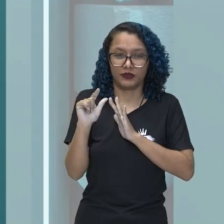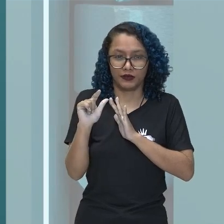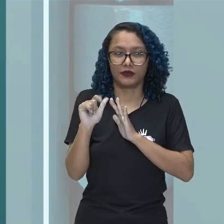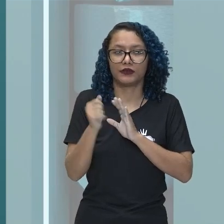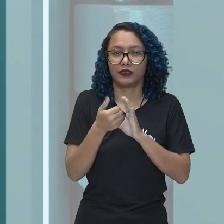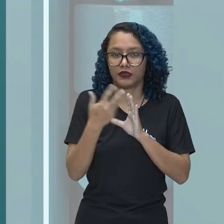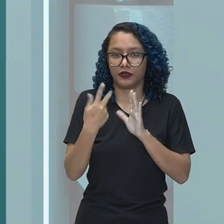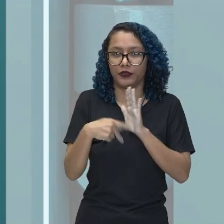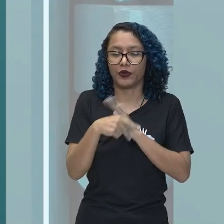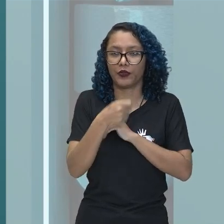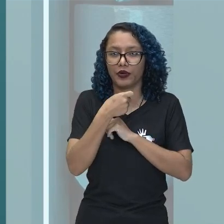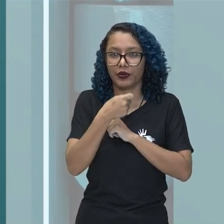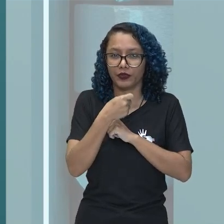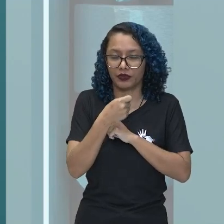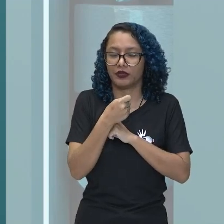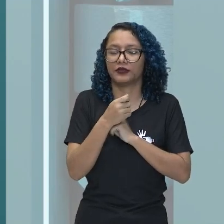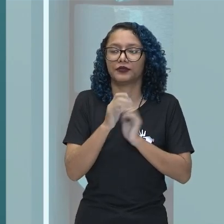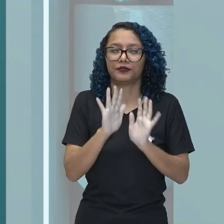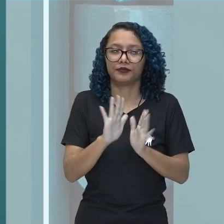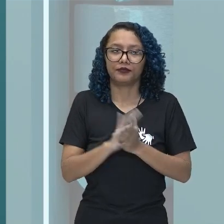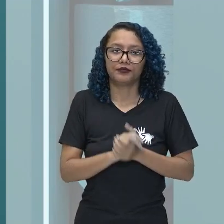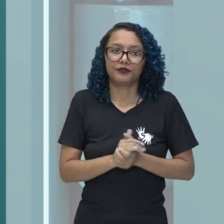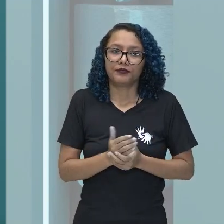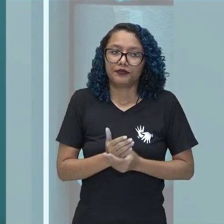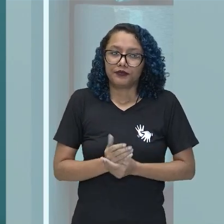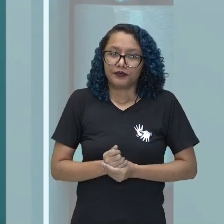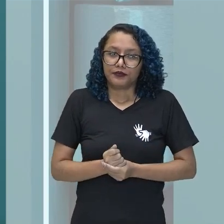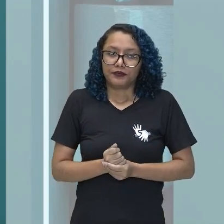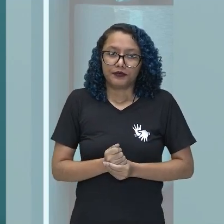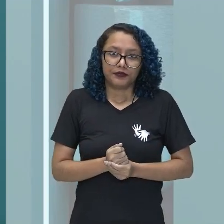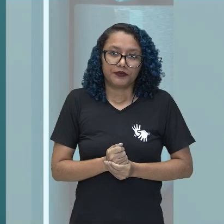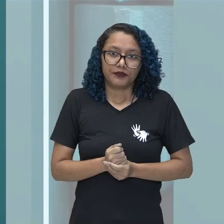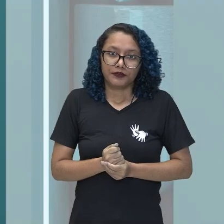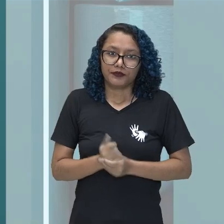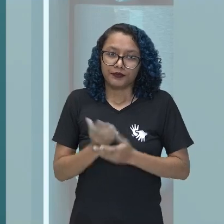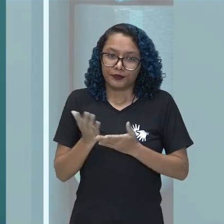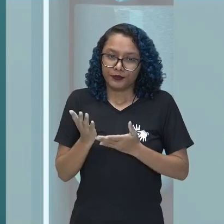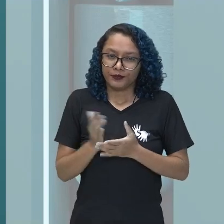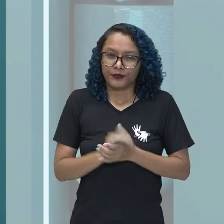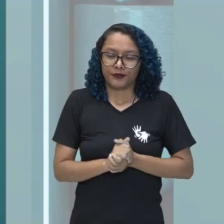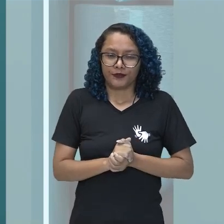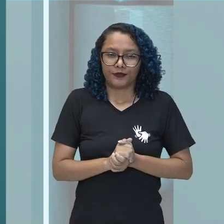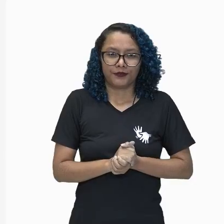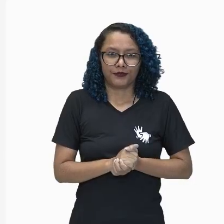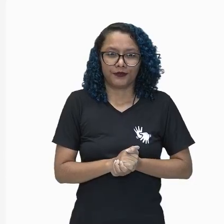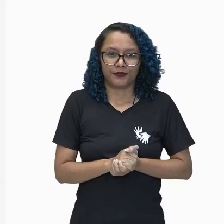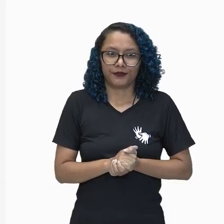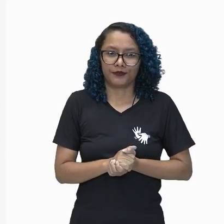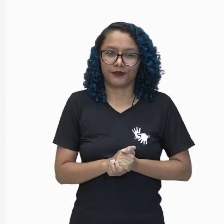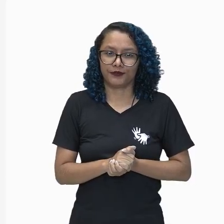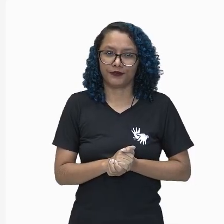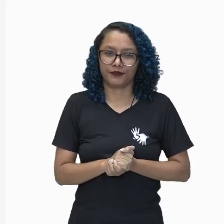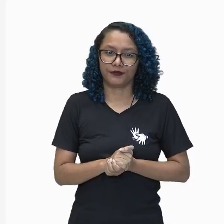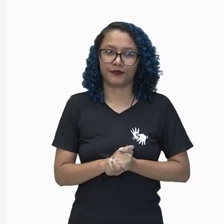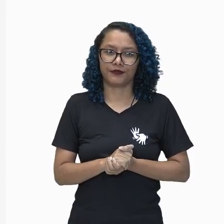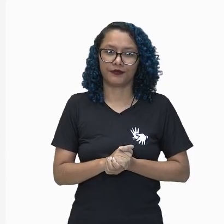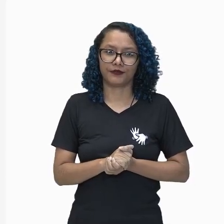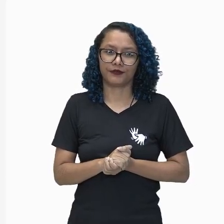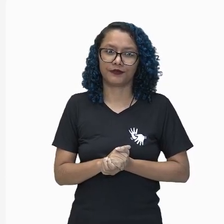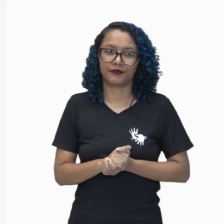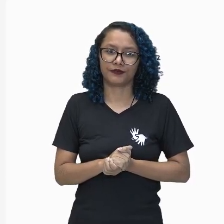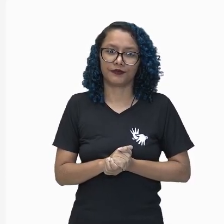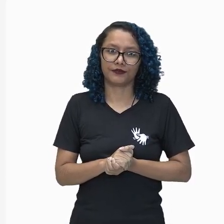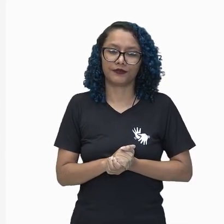lá, então? Vamos ver aqui alguma dessas características que nós trouxemos. Olha só, observe aí. Então, temos aí